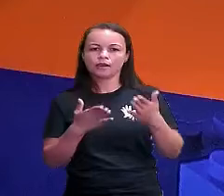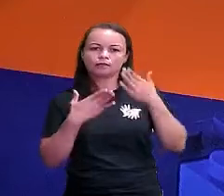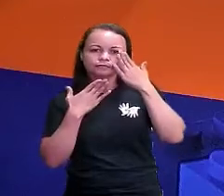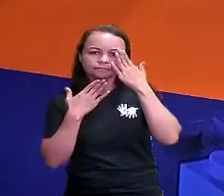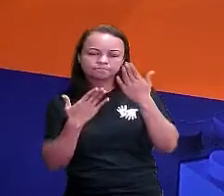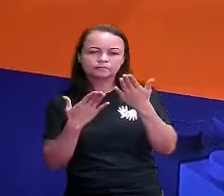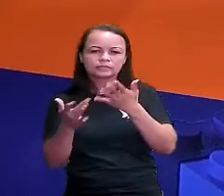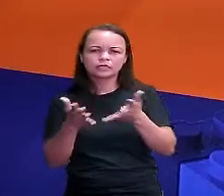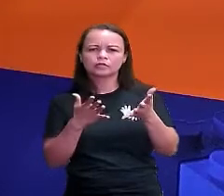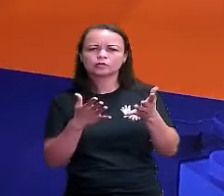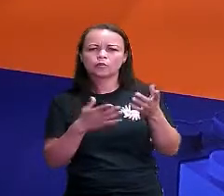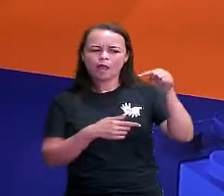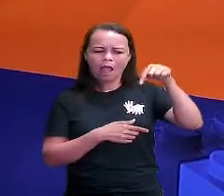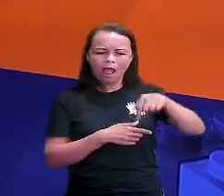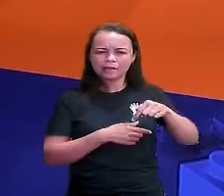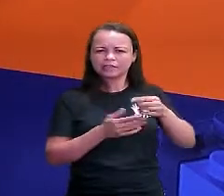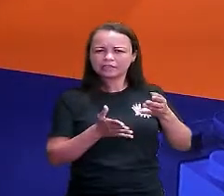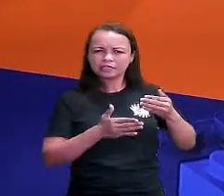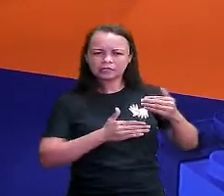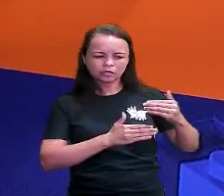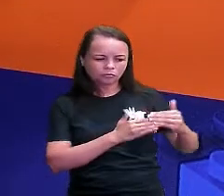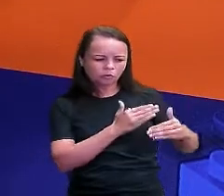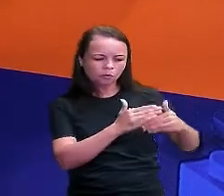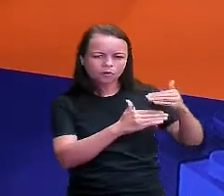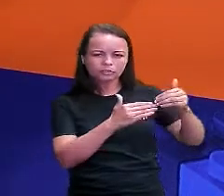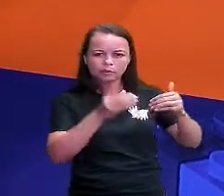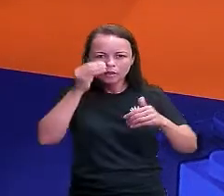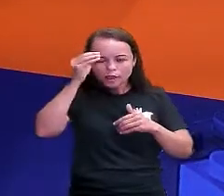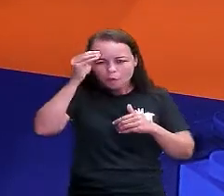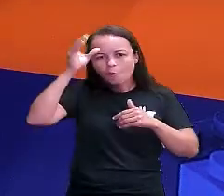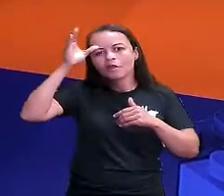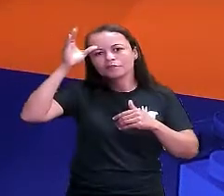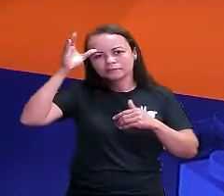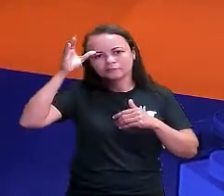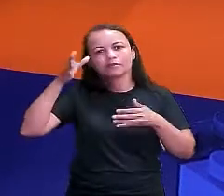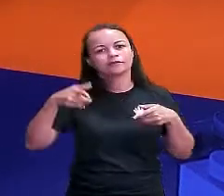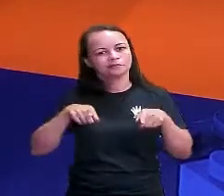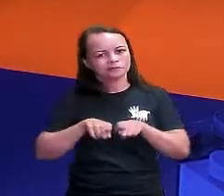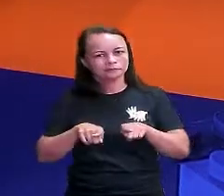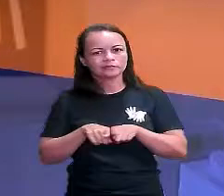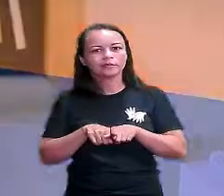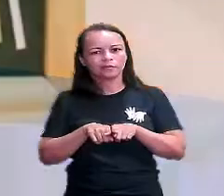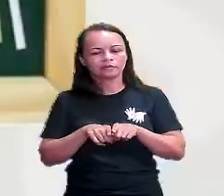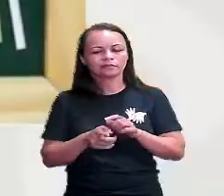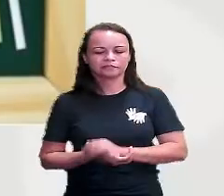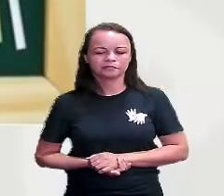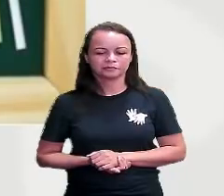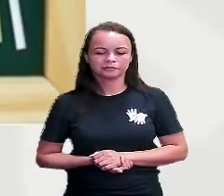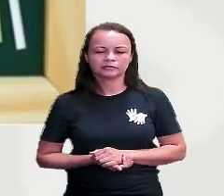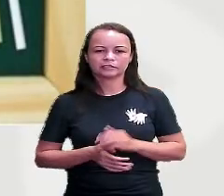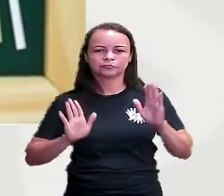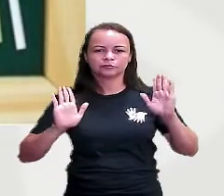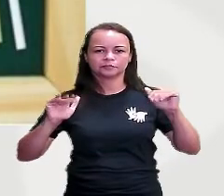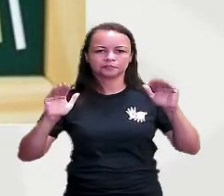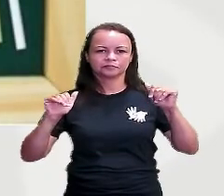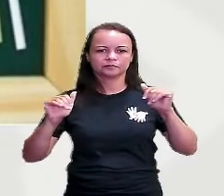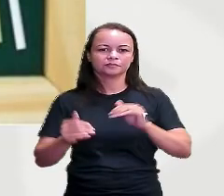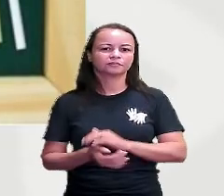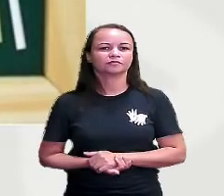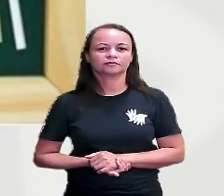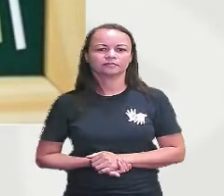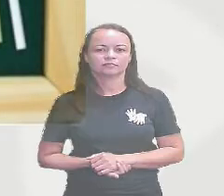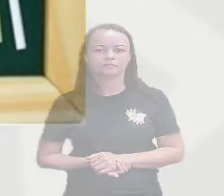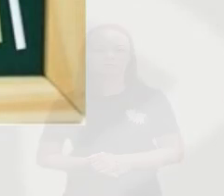porque nós não viemos aqui para construir muros, mas sim para construir pontes. Por favor, produção, abre a imagem e fui! Tchau!